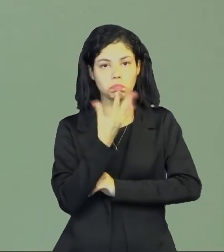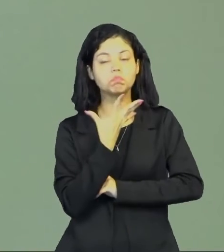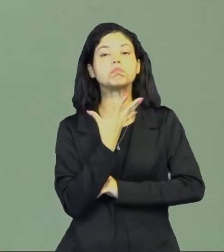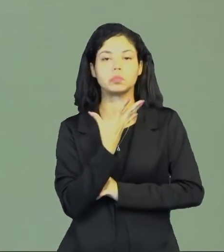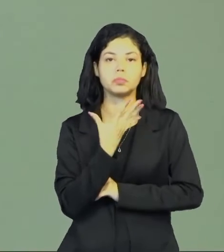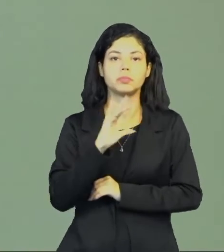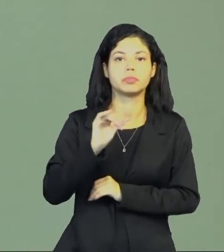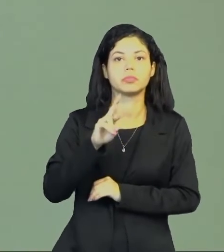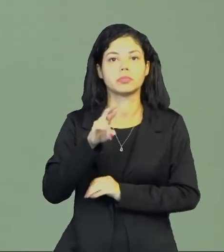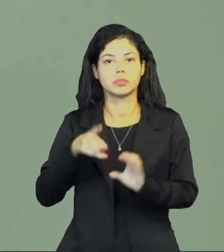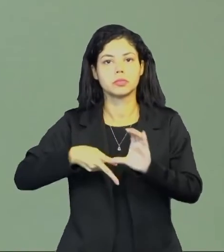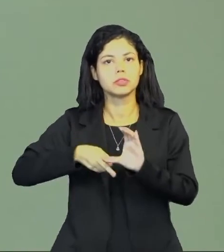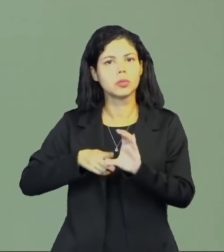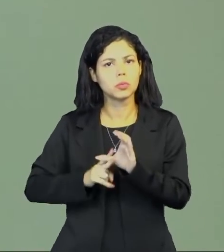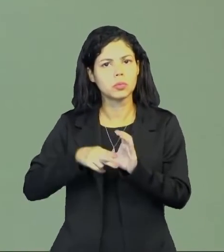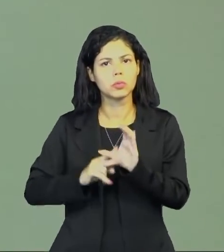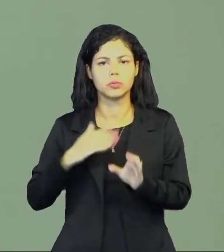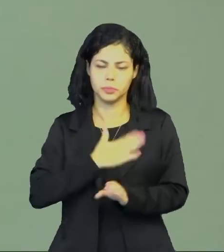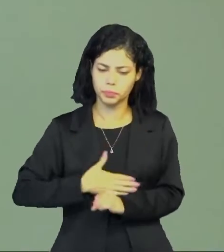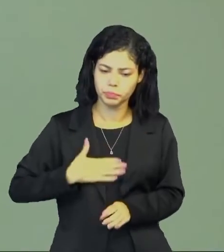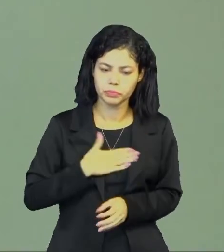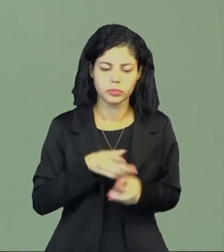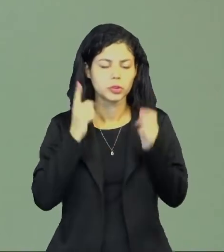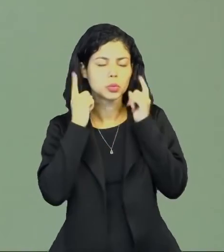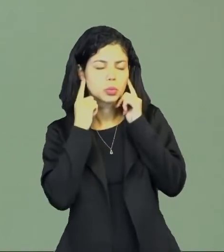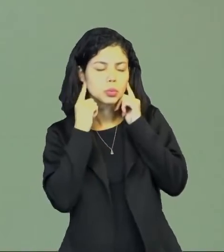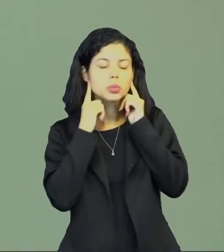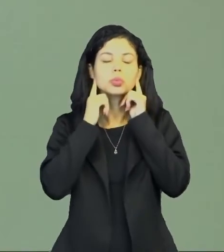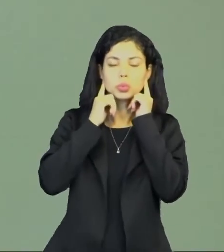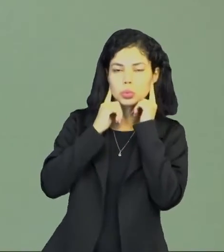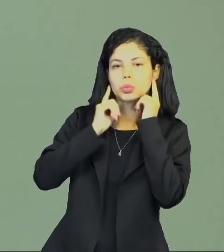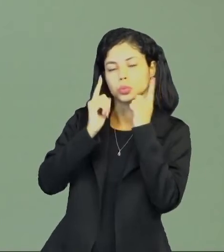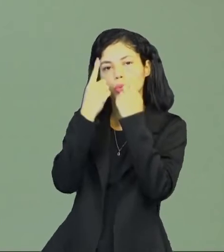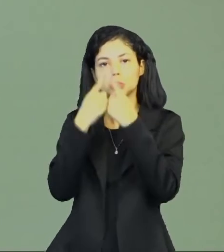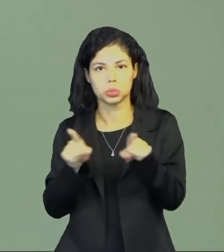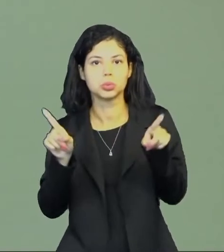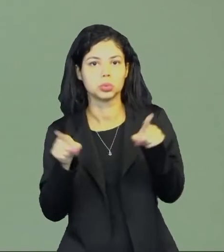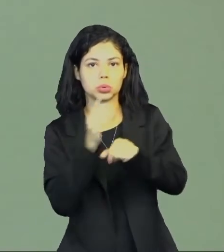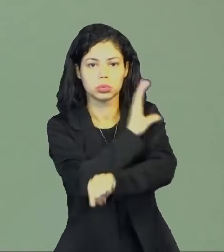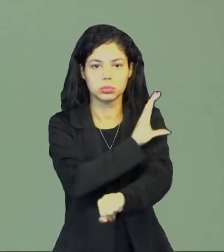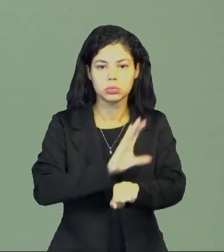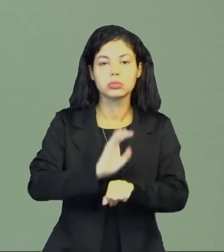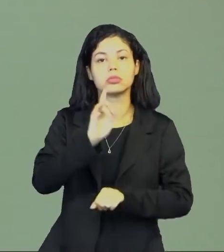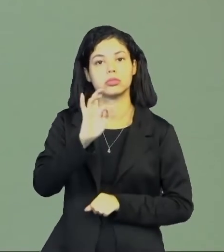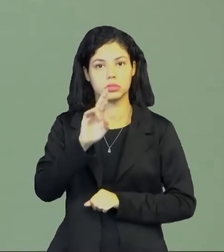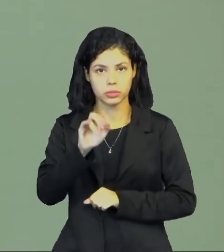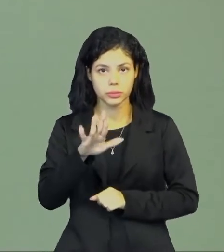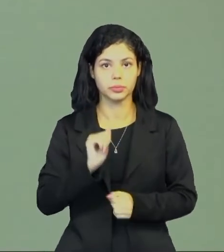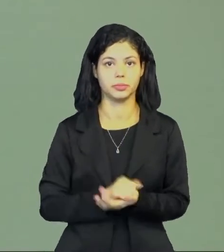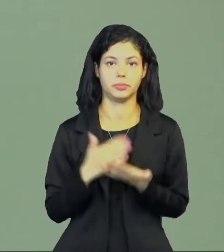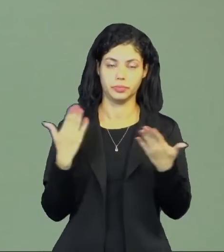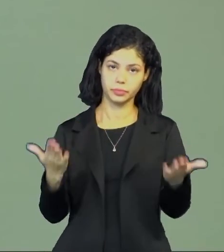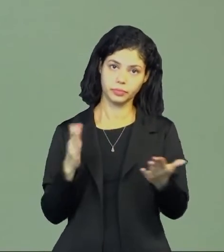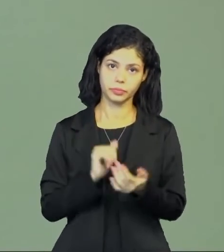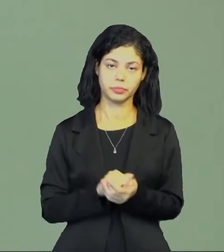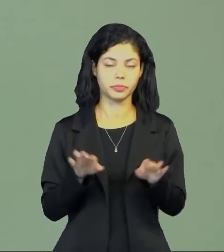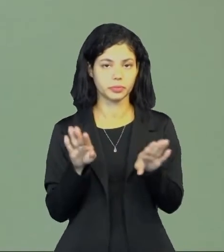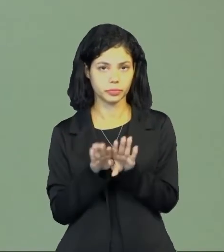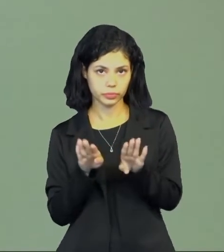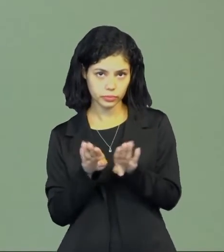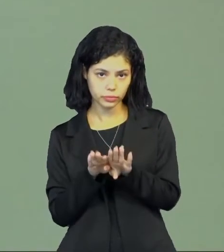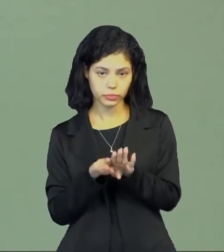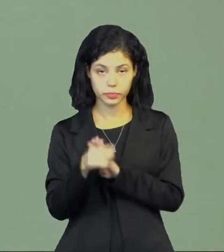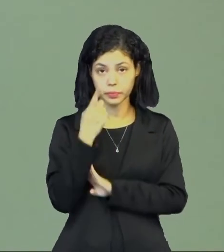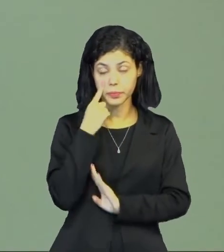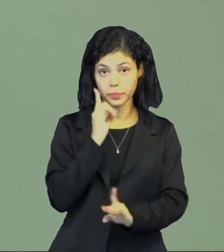Tem pessoas que gostam da língua, né? Gostam de ouvir música, são apaixonadas pela cultura latina, né? Então elas também